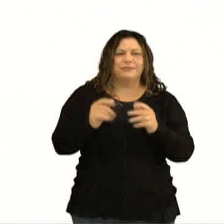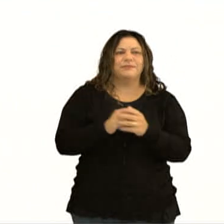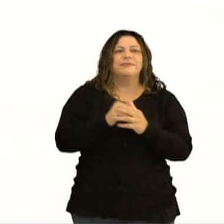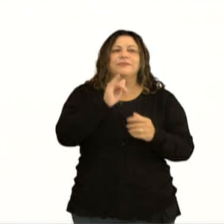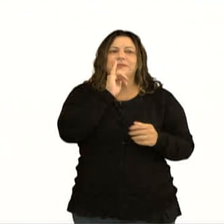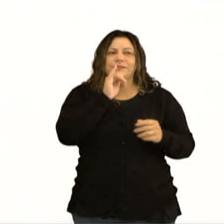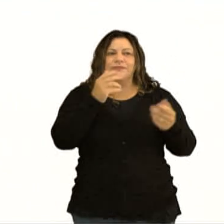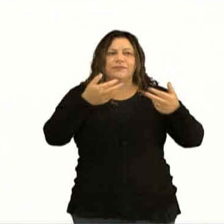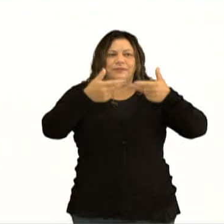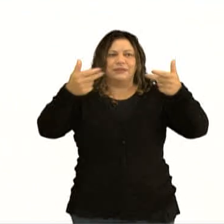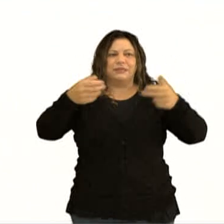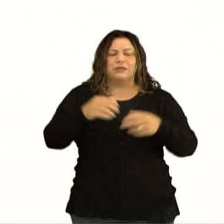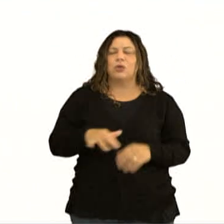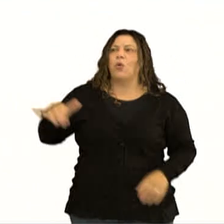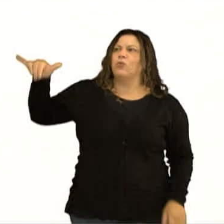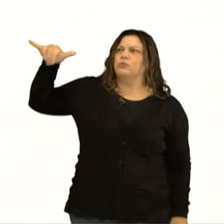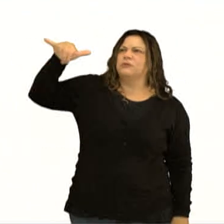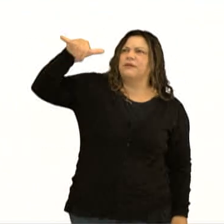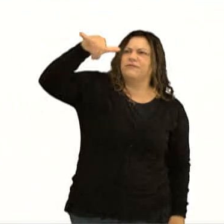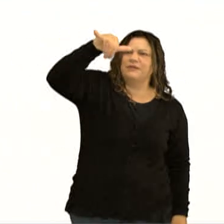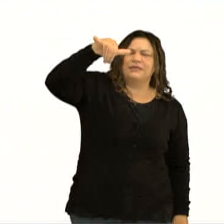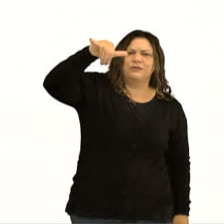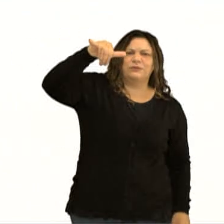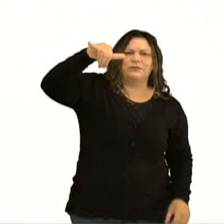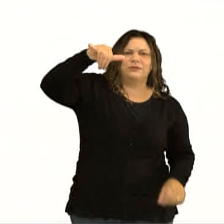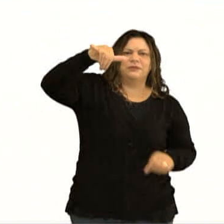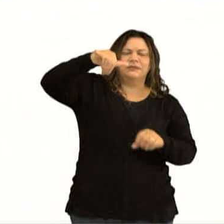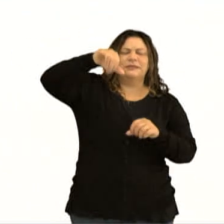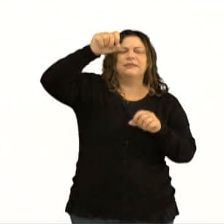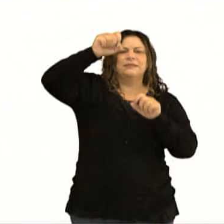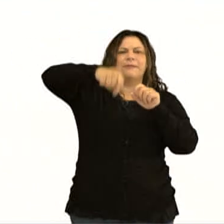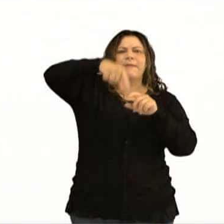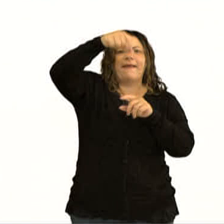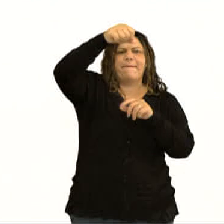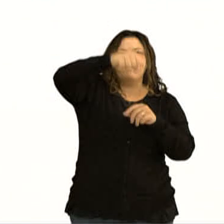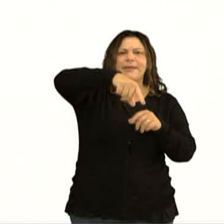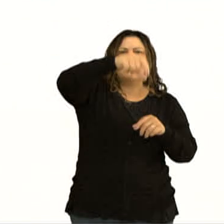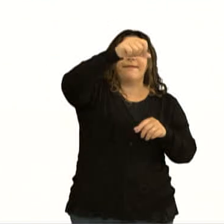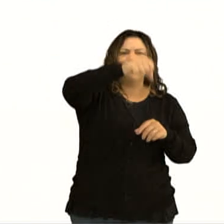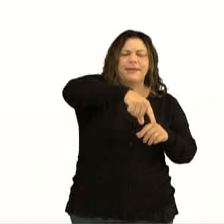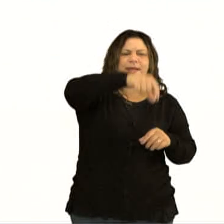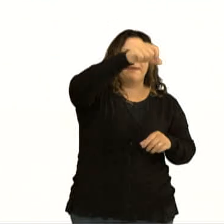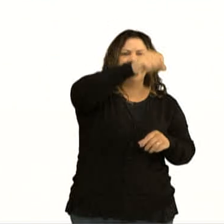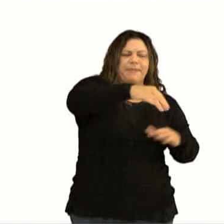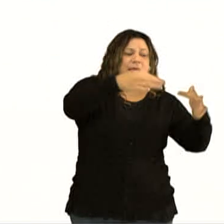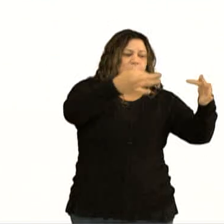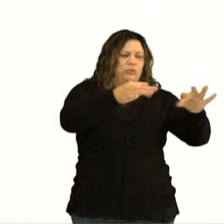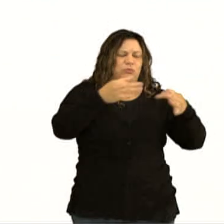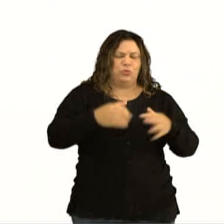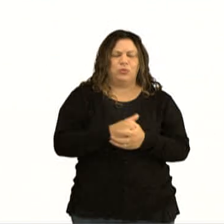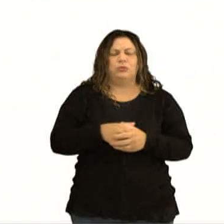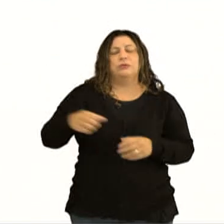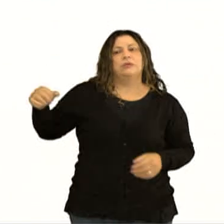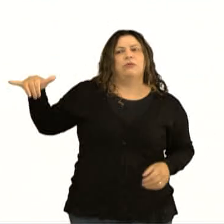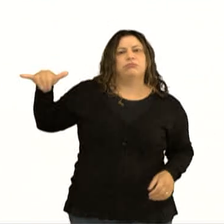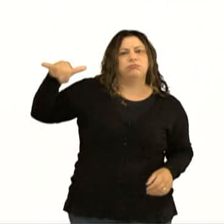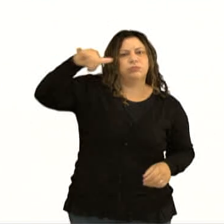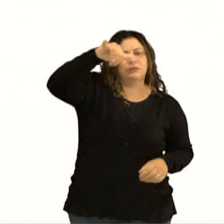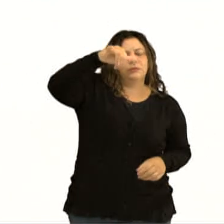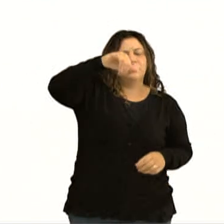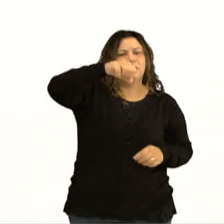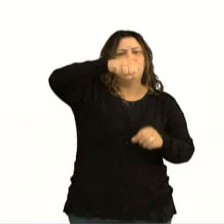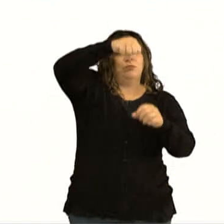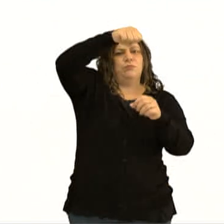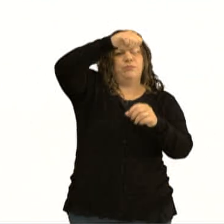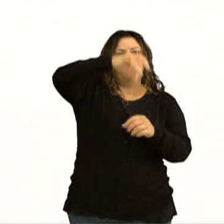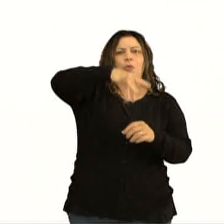caso aqui. Os aviões semeavam dor. Os aviões semeavam as bombas, que causavam dor. Uma relação próxima.